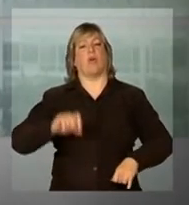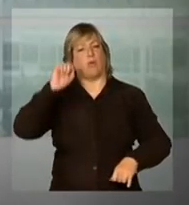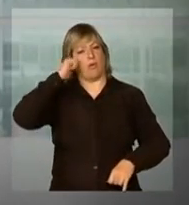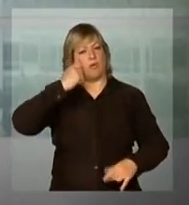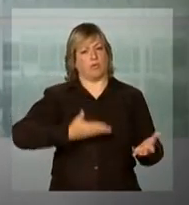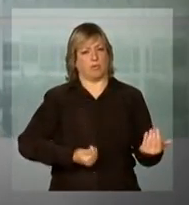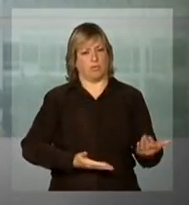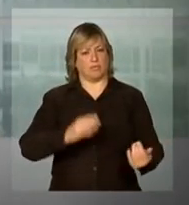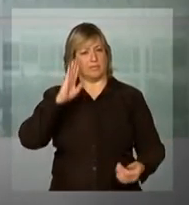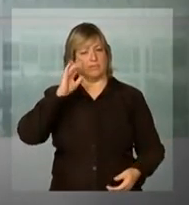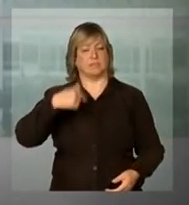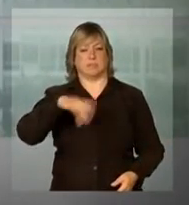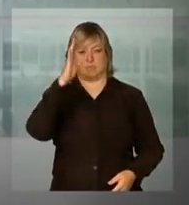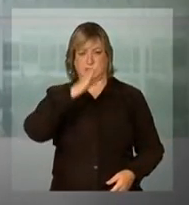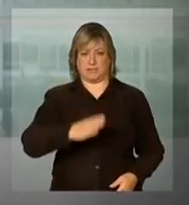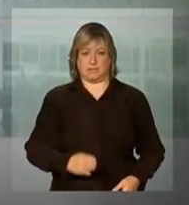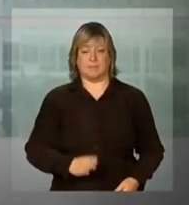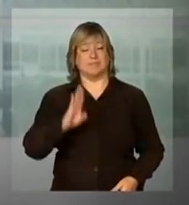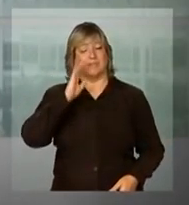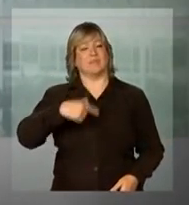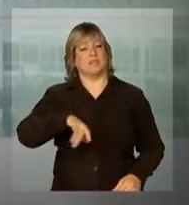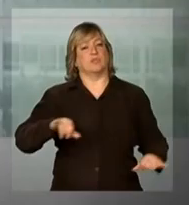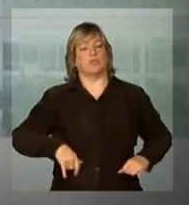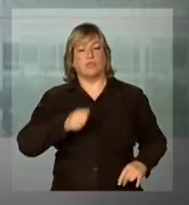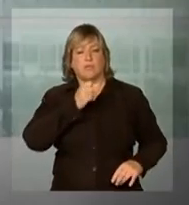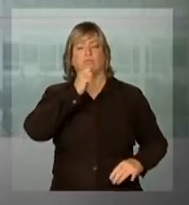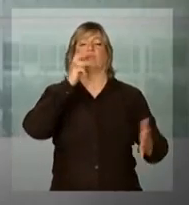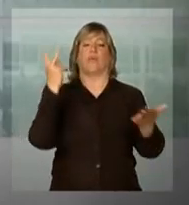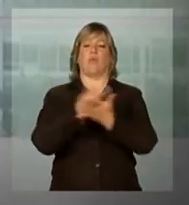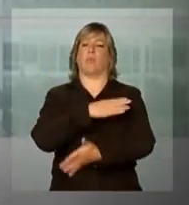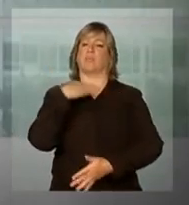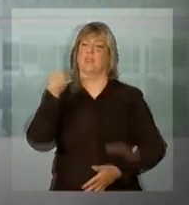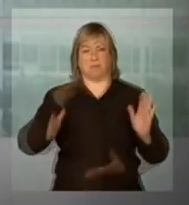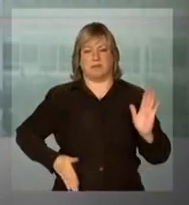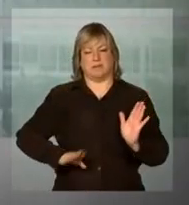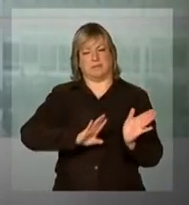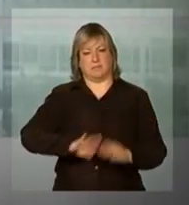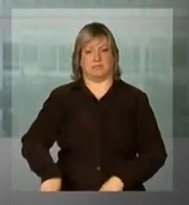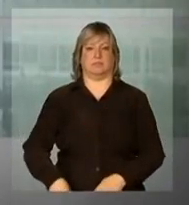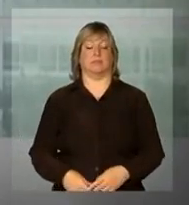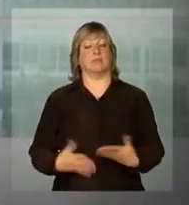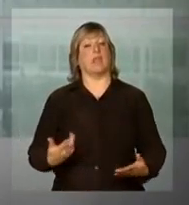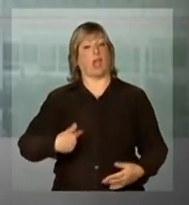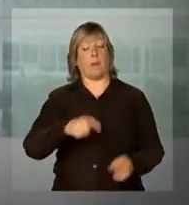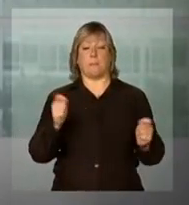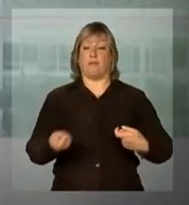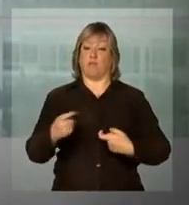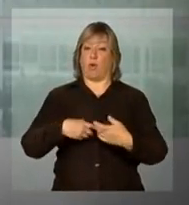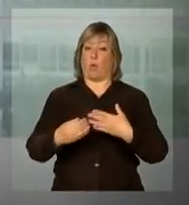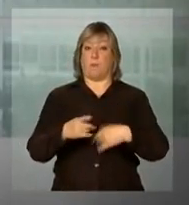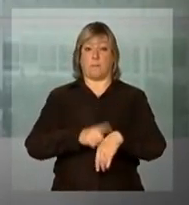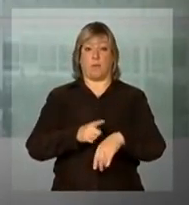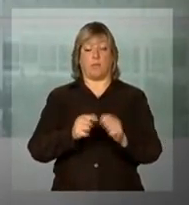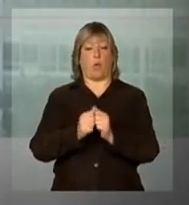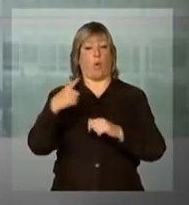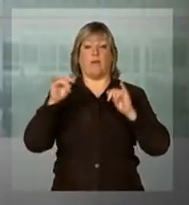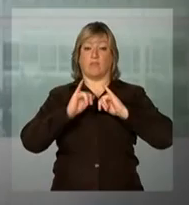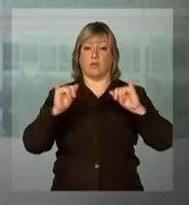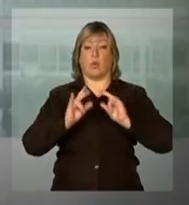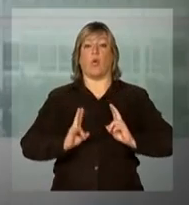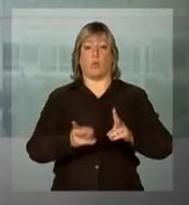principalmente os jovens negros, que são as principais vítimas de homicídios no Brasil. E nós podemos voltar a qualquer momento com